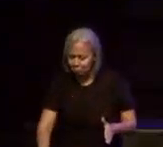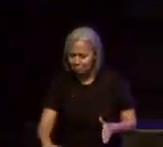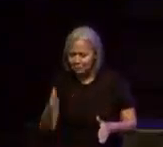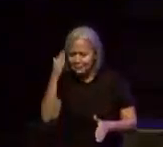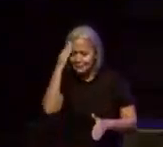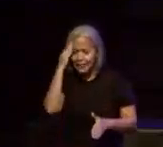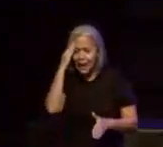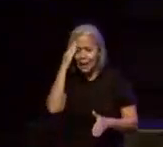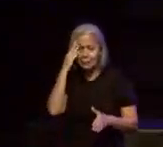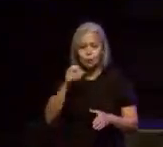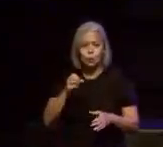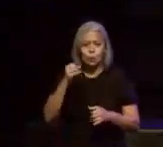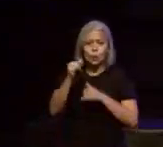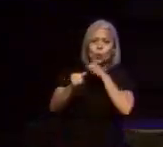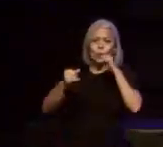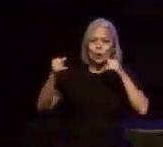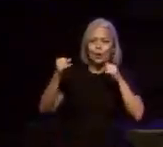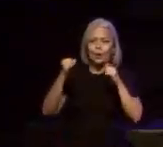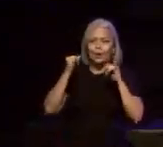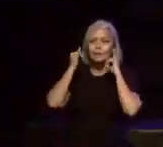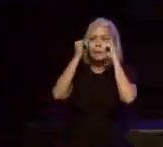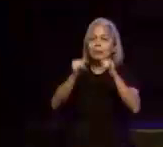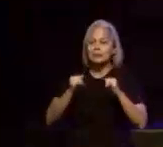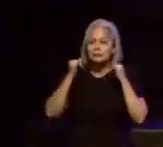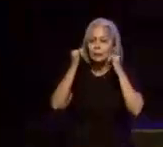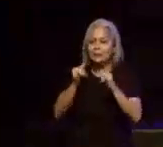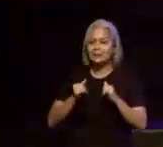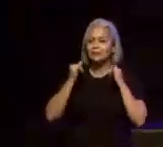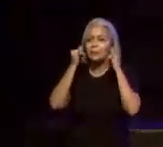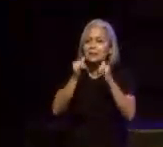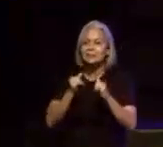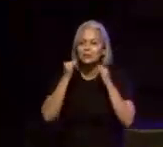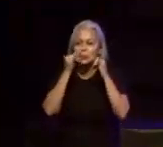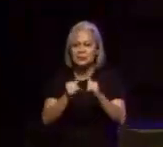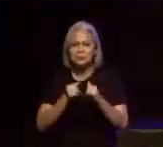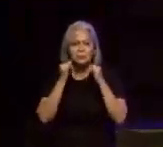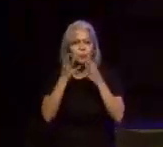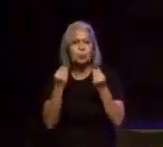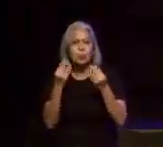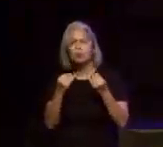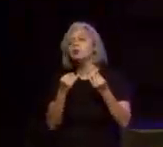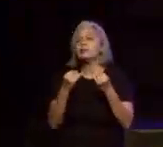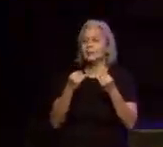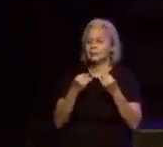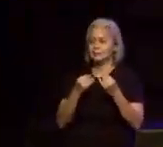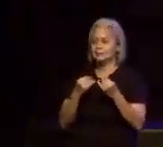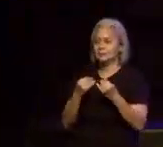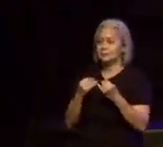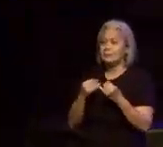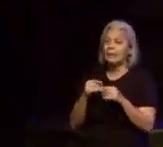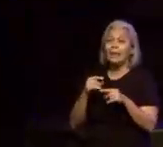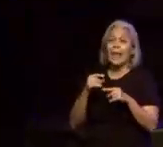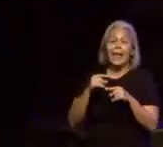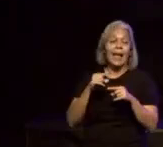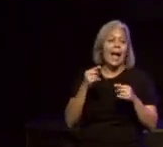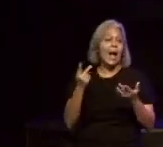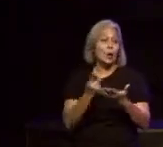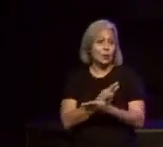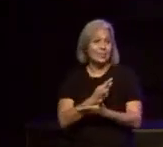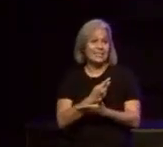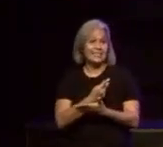informação jorrando para a vida deles. Porque a gente esquece que também a era da informação causou uma revolução e promoveu